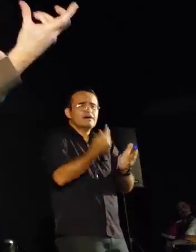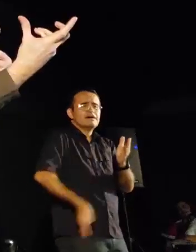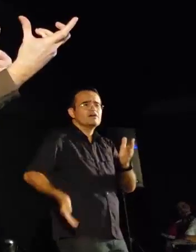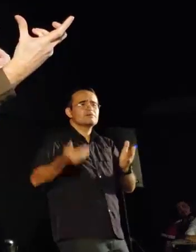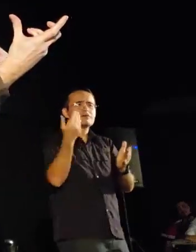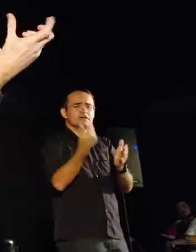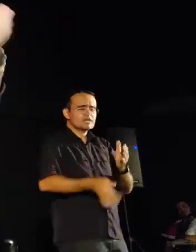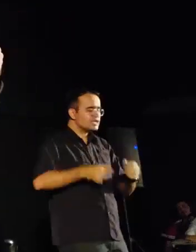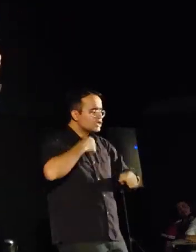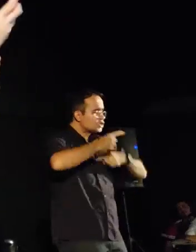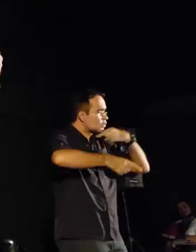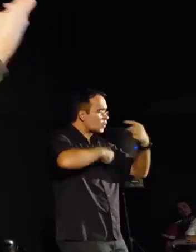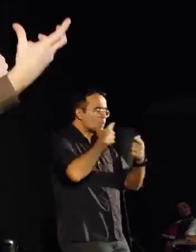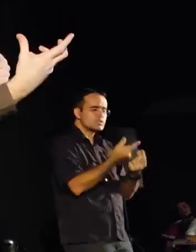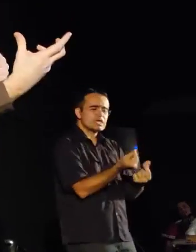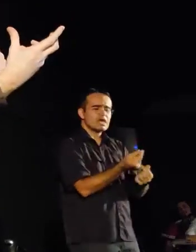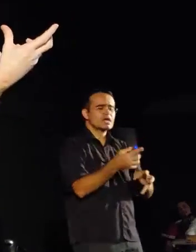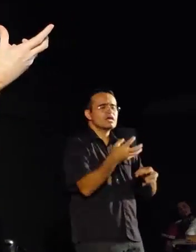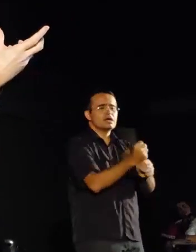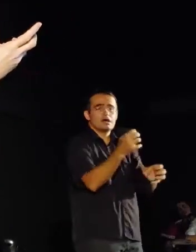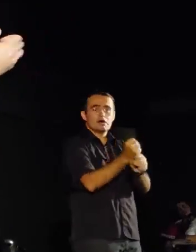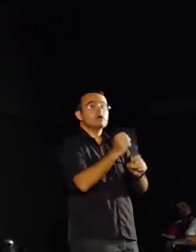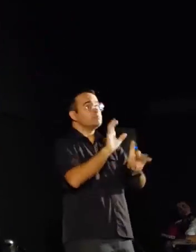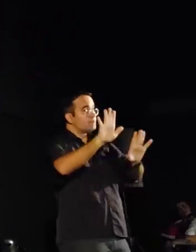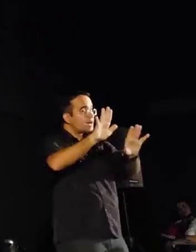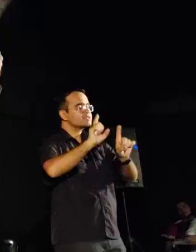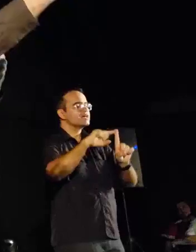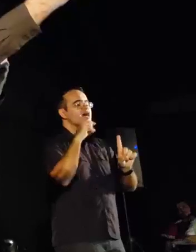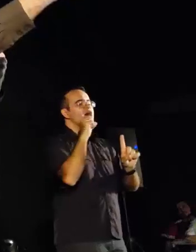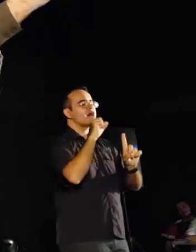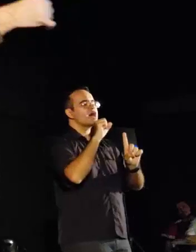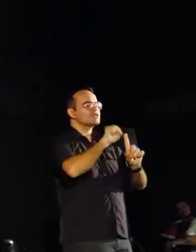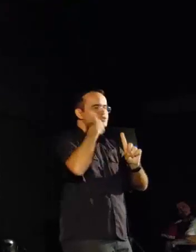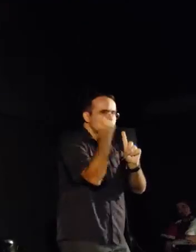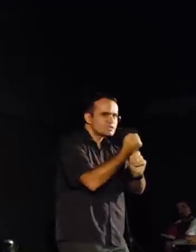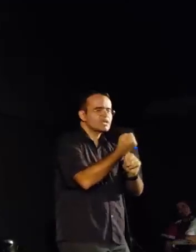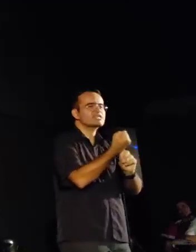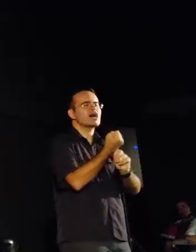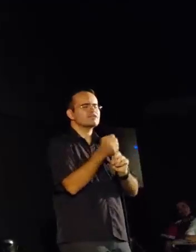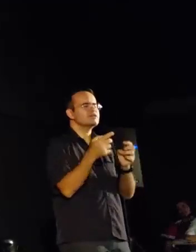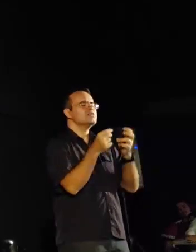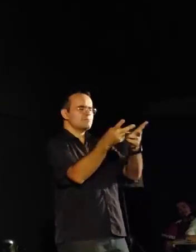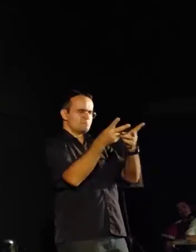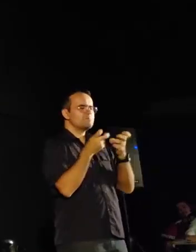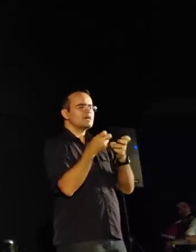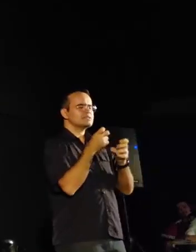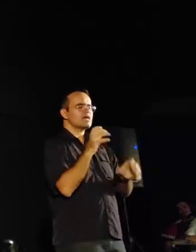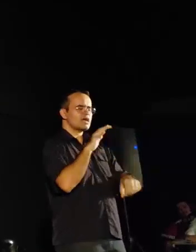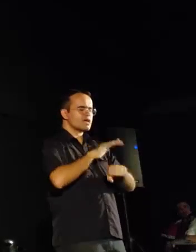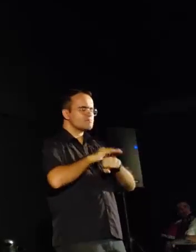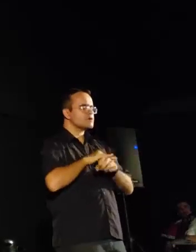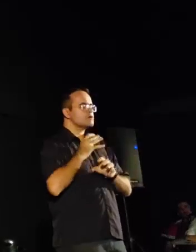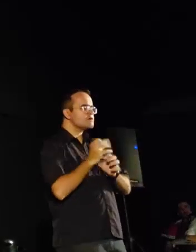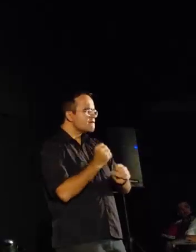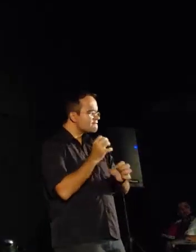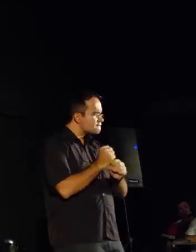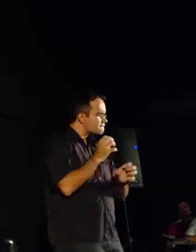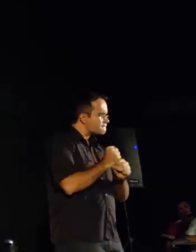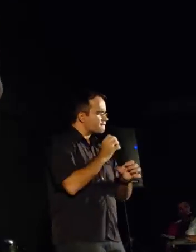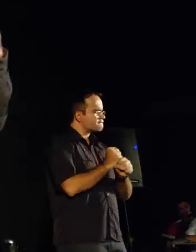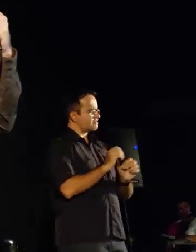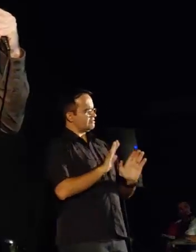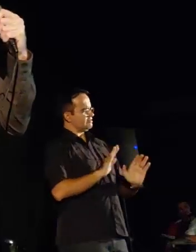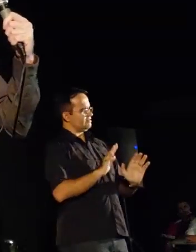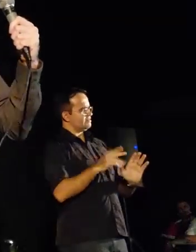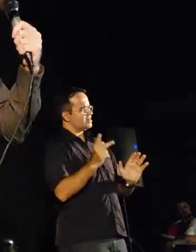faz cálculo, ela percebe, mesmo que ela não verbaliza, ela percebe. E ela percebia que o processo